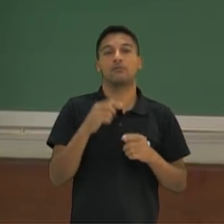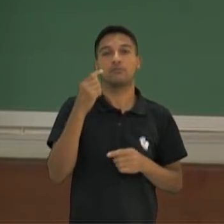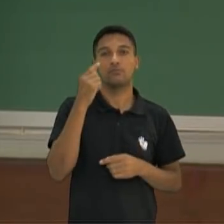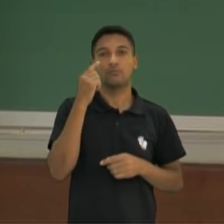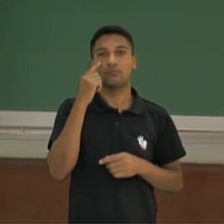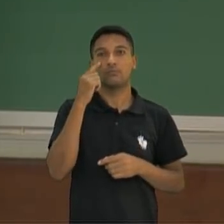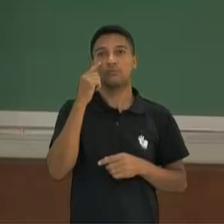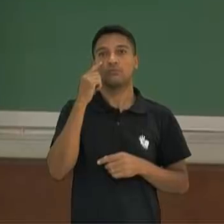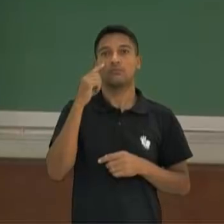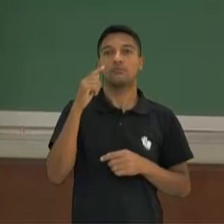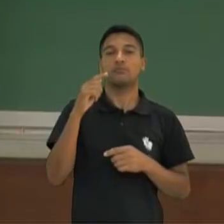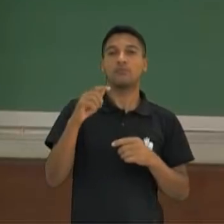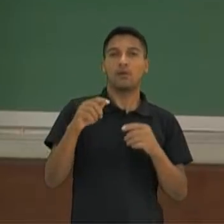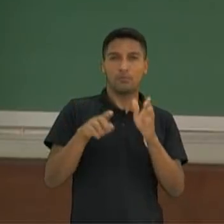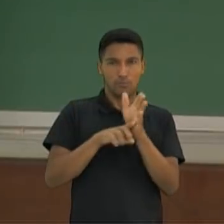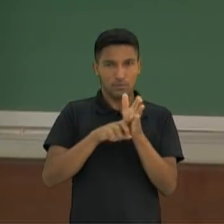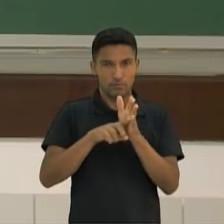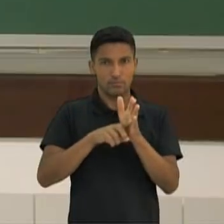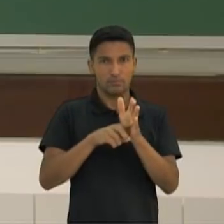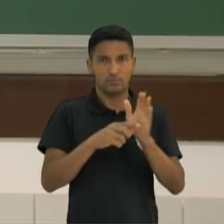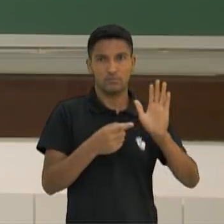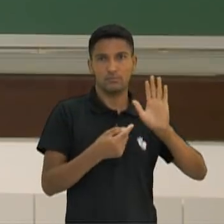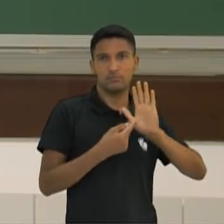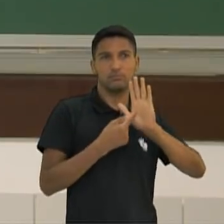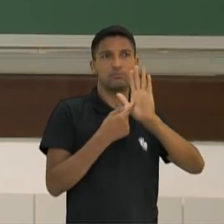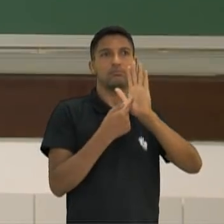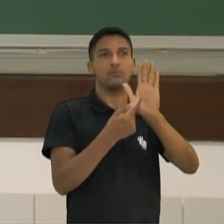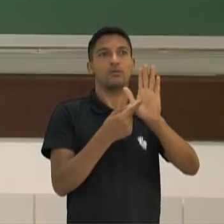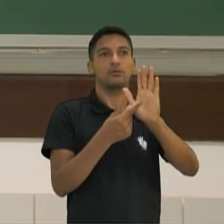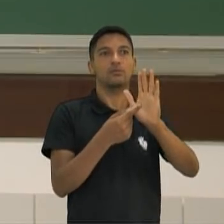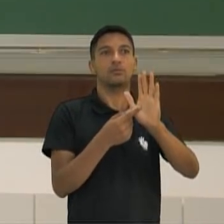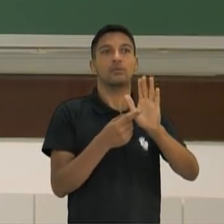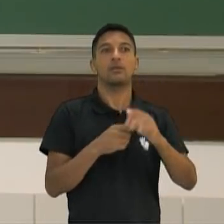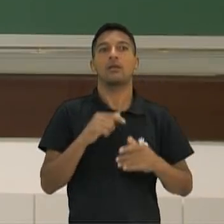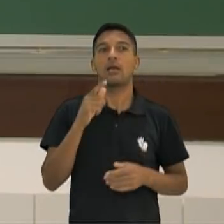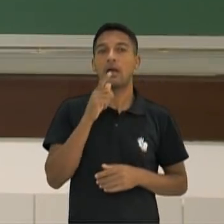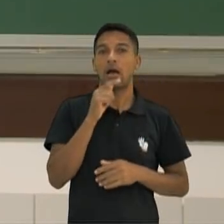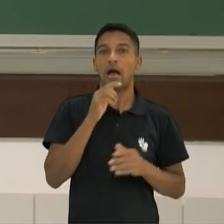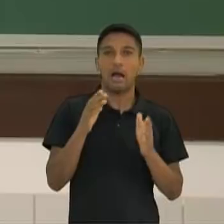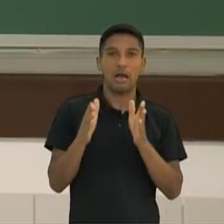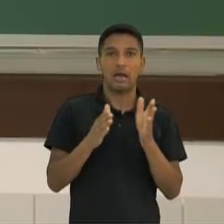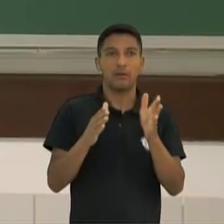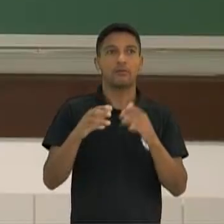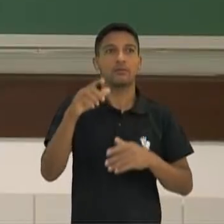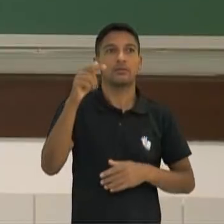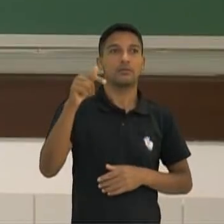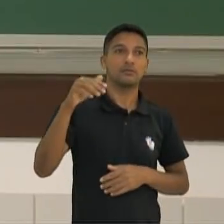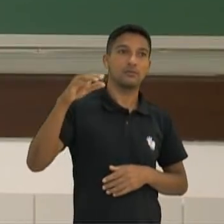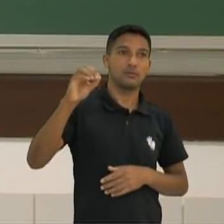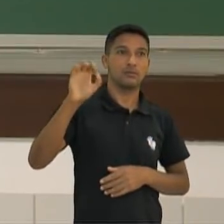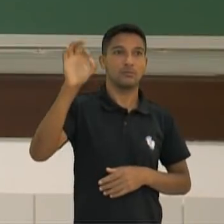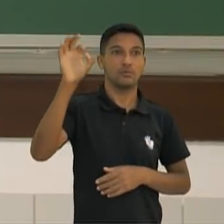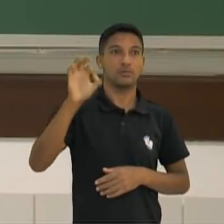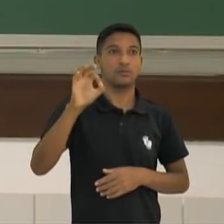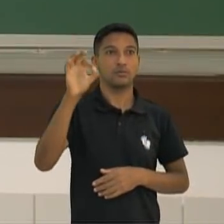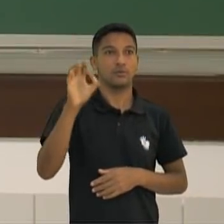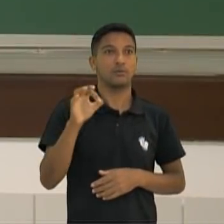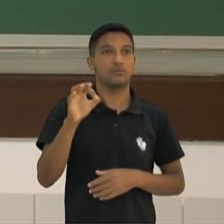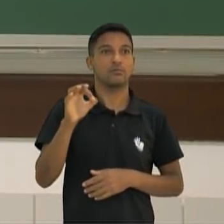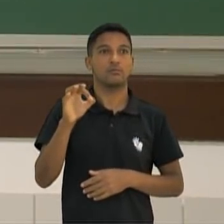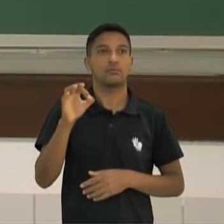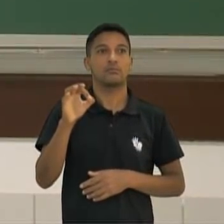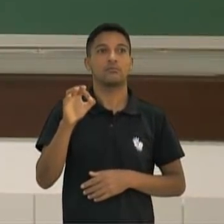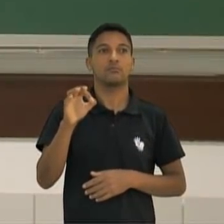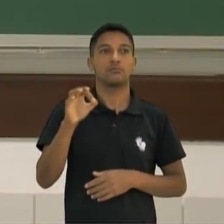residenciais não são tratadas. Isso também de forma geral, não existe ninguém fora desse problema, só que